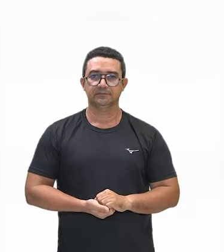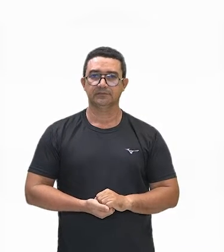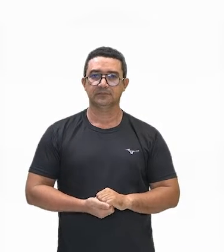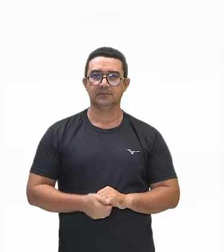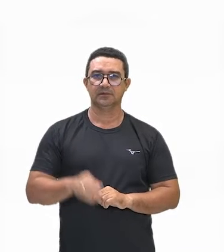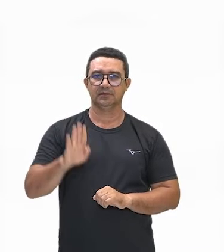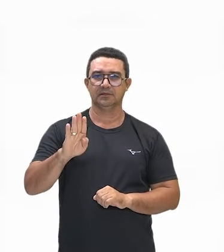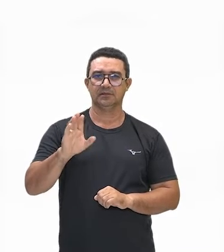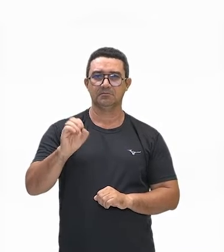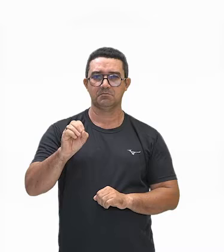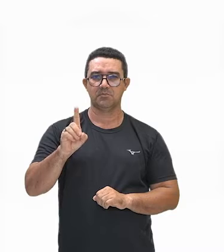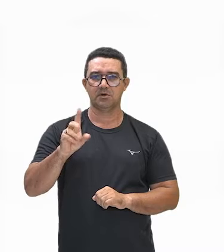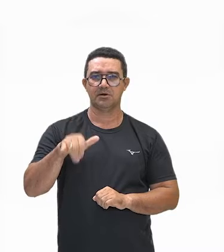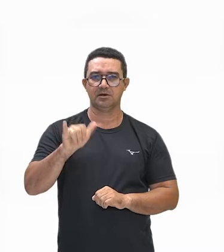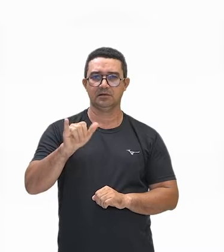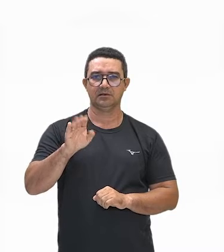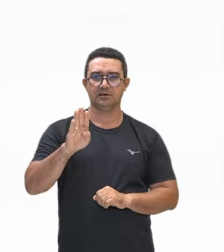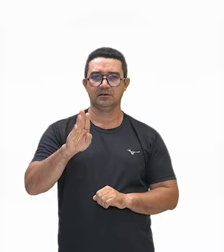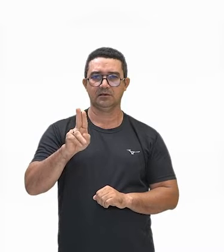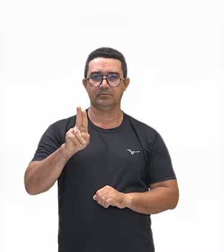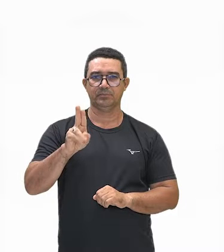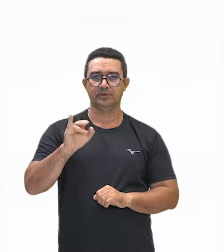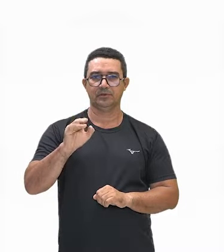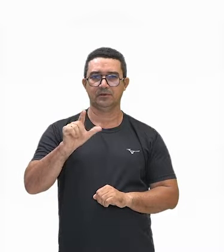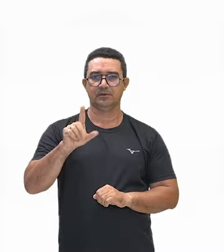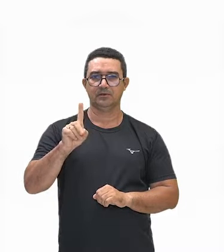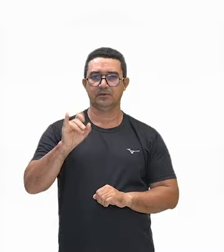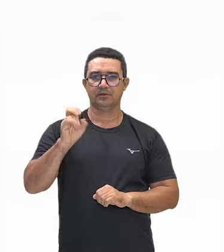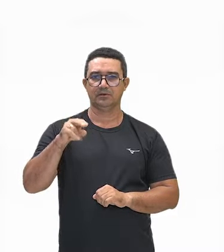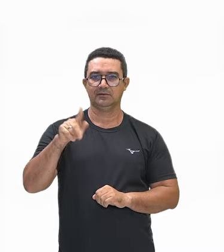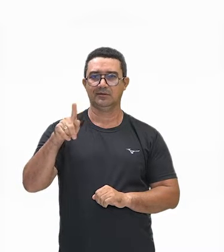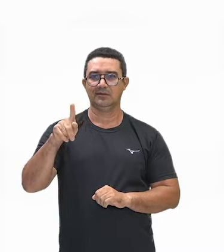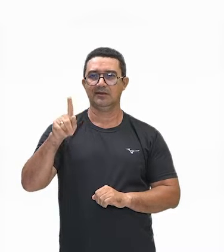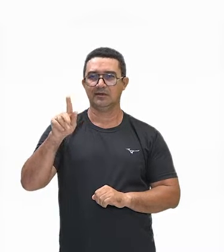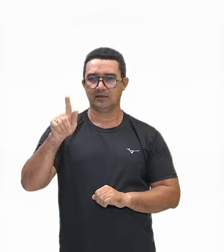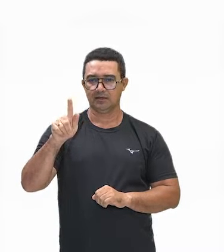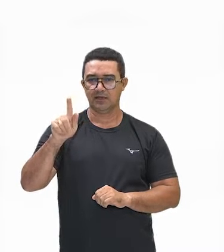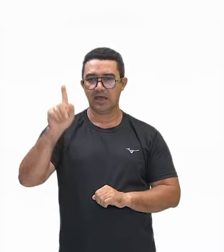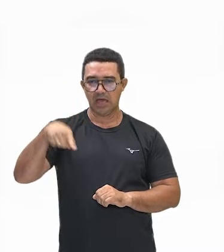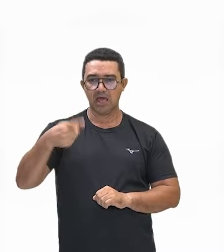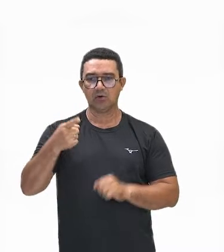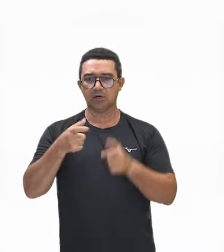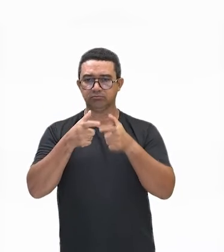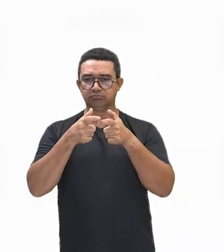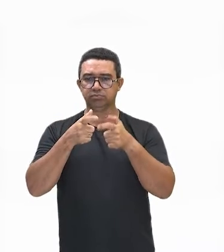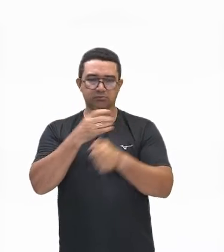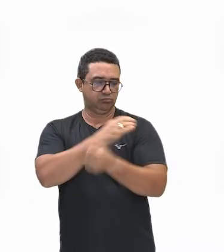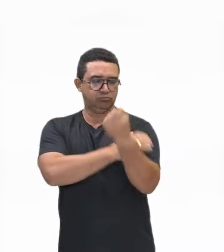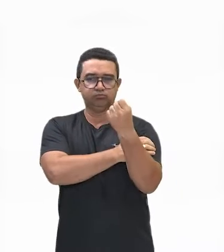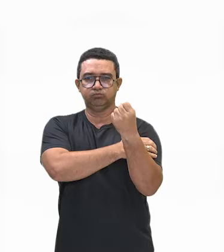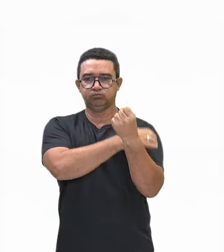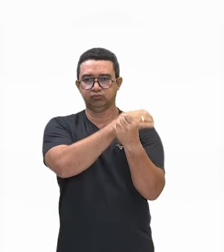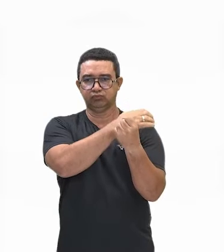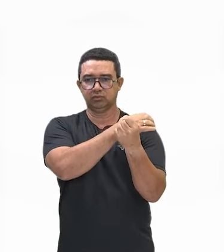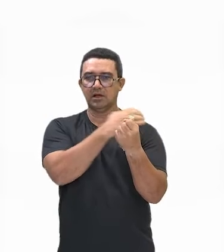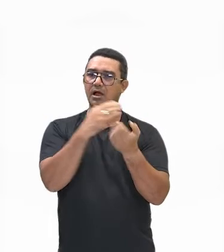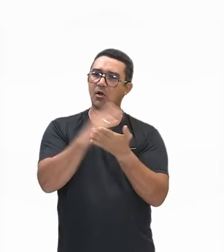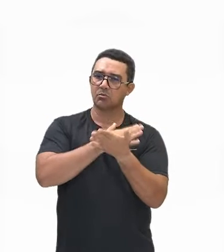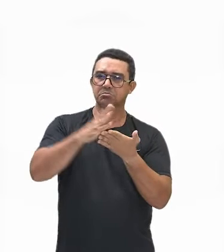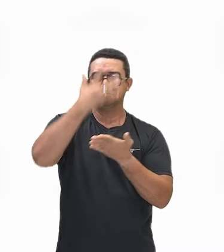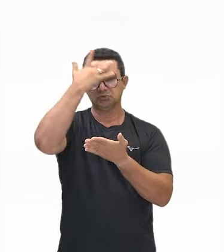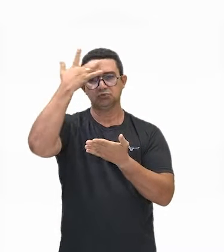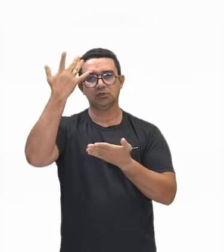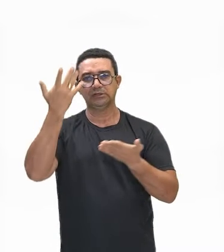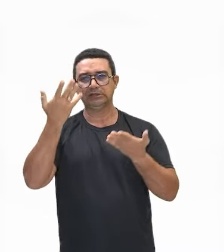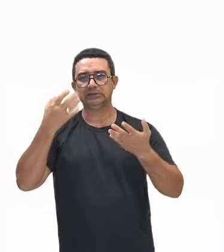enfim, o pessoal que vai bastante nas academias sabe bastante, né, é cuidar do corpo, crescer, ficar musculoso, a gente chama isso de bodybuilding, né,